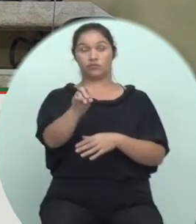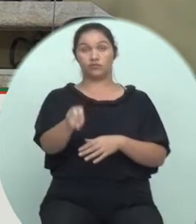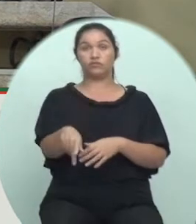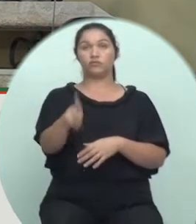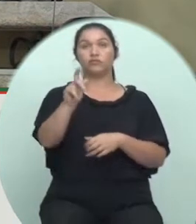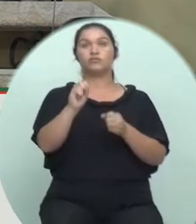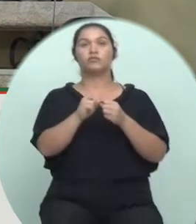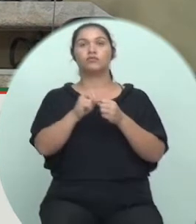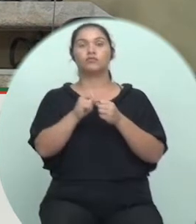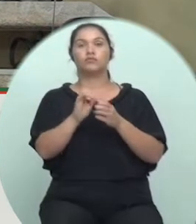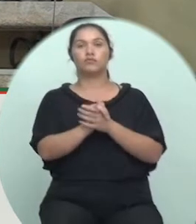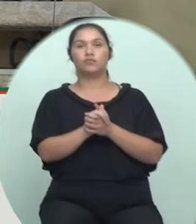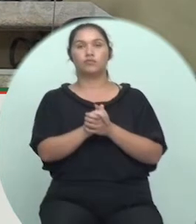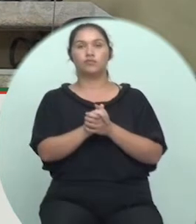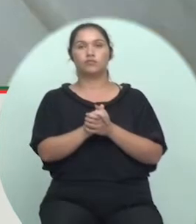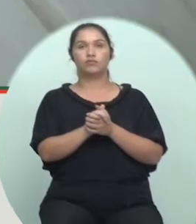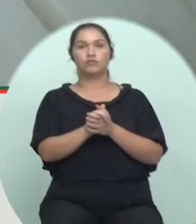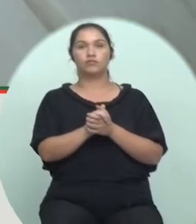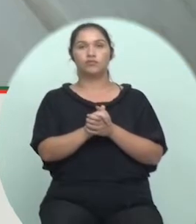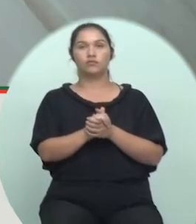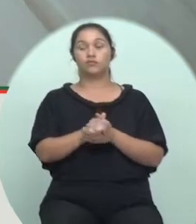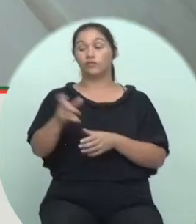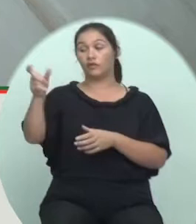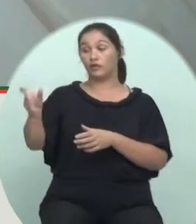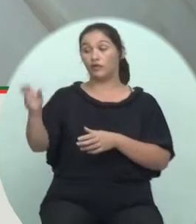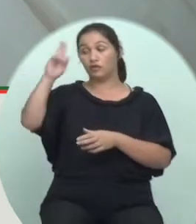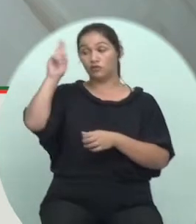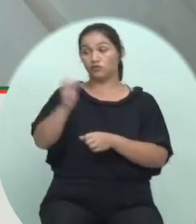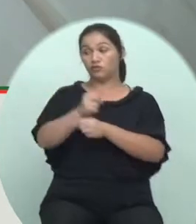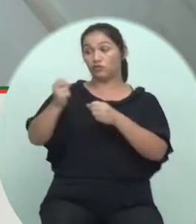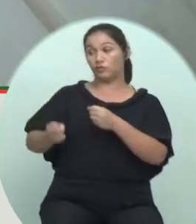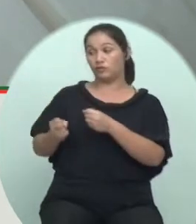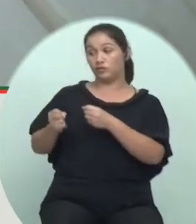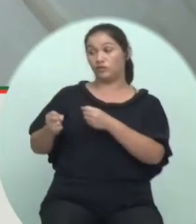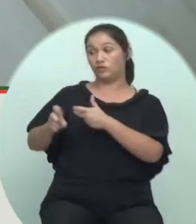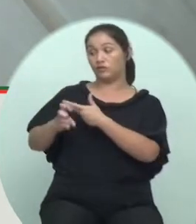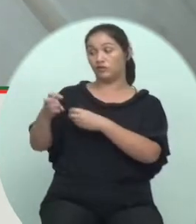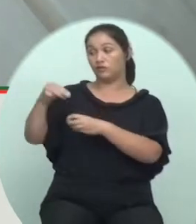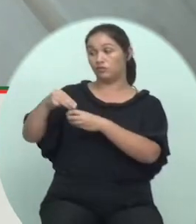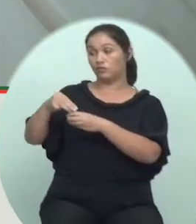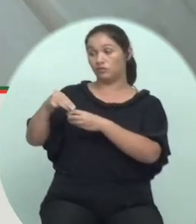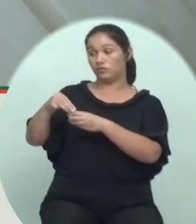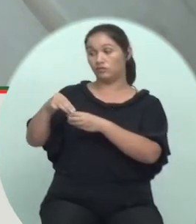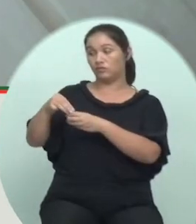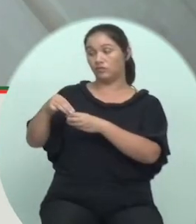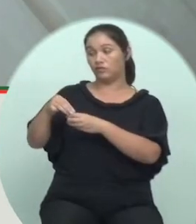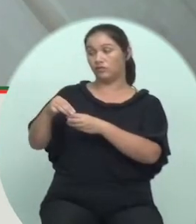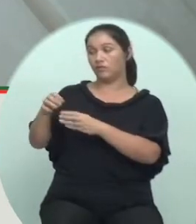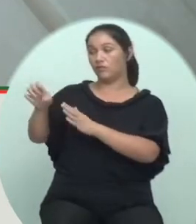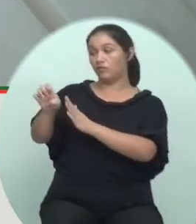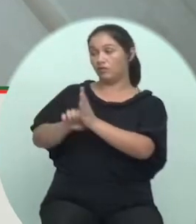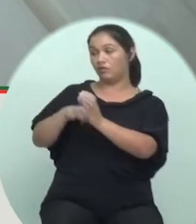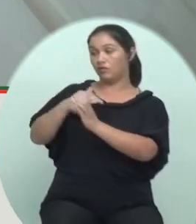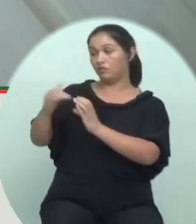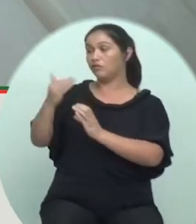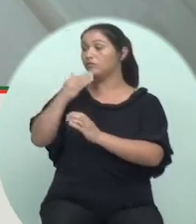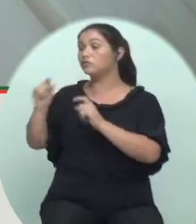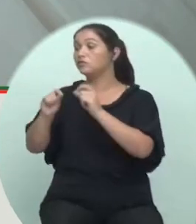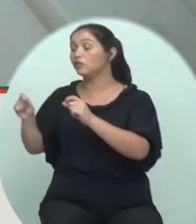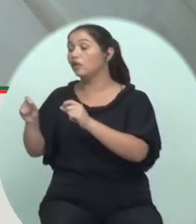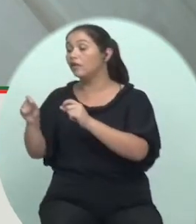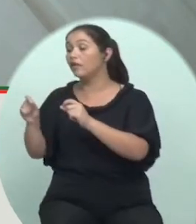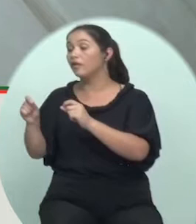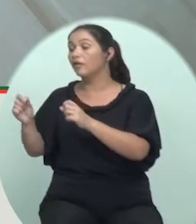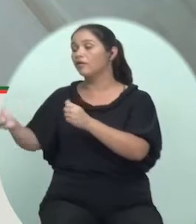Kaminski. Assunto, envio de expediente ao chefe do Poder Executivo Municipal para que encaminhe a esta Casa Legislativa as seguintes